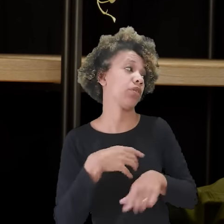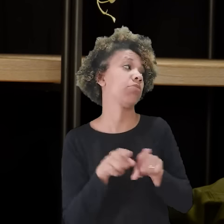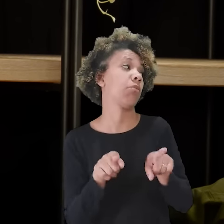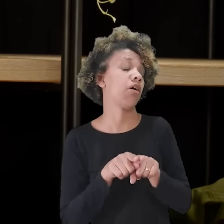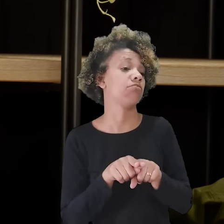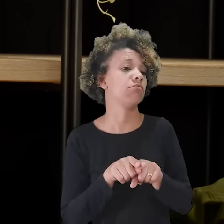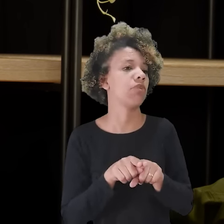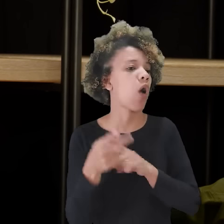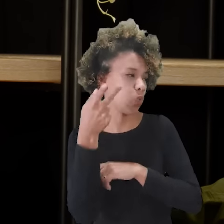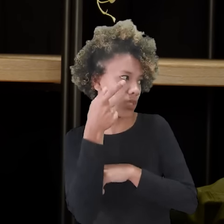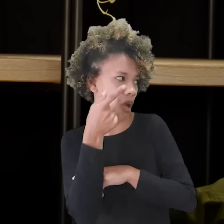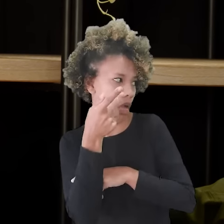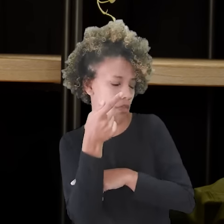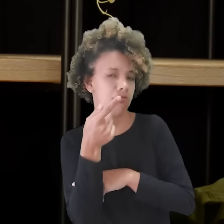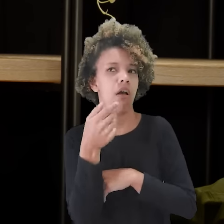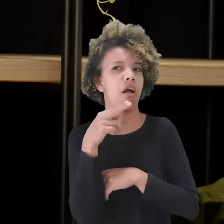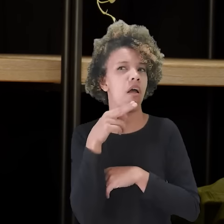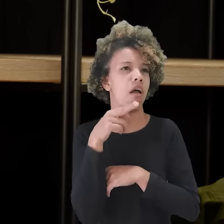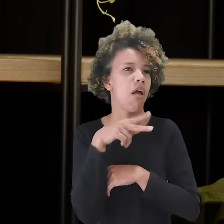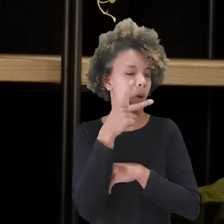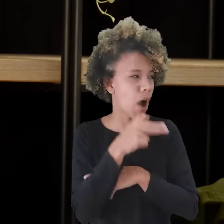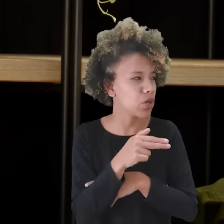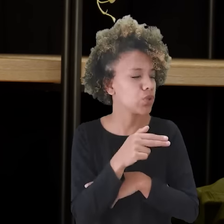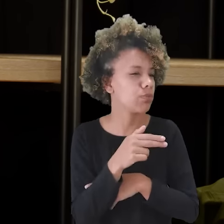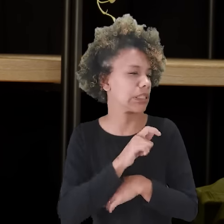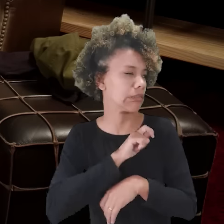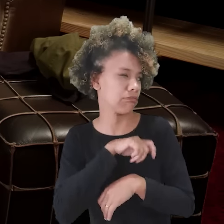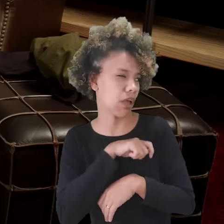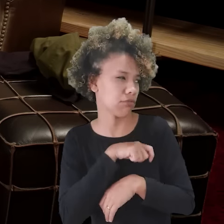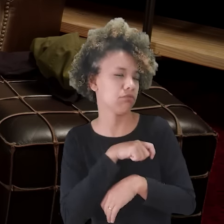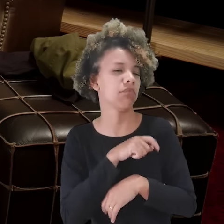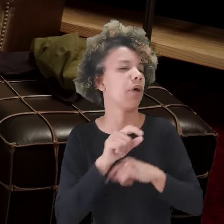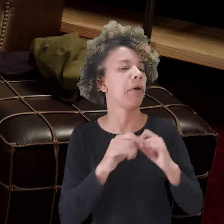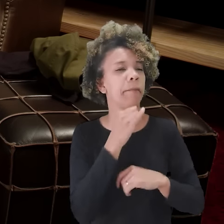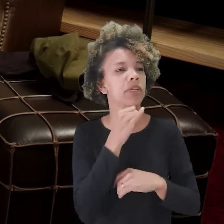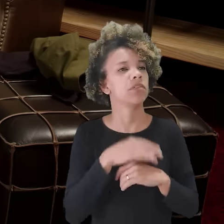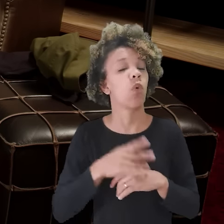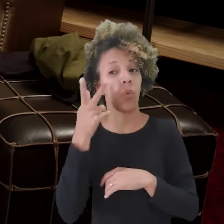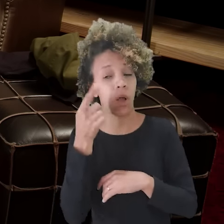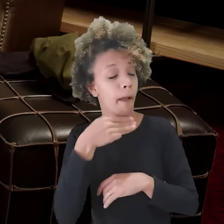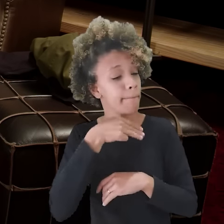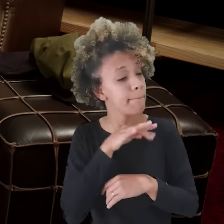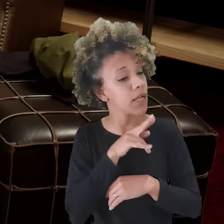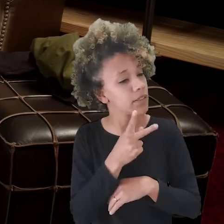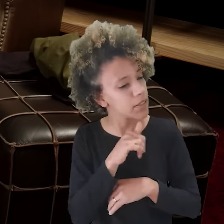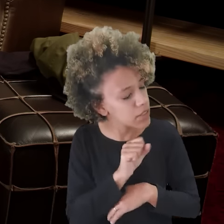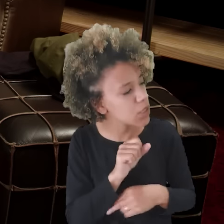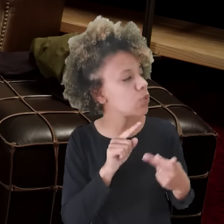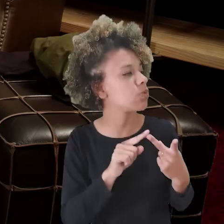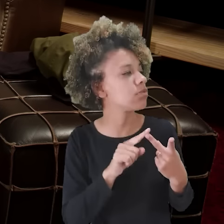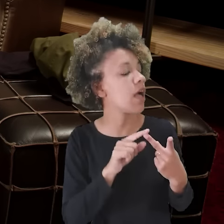o cearense eu acho ele mais sacana eu vou dizer o que que eu acho cearense é o Mateus será o Emerson Ceará